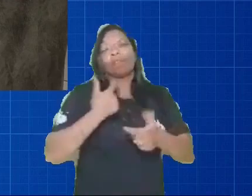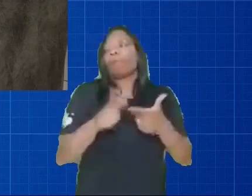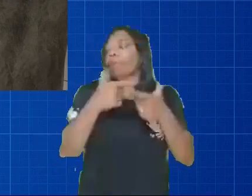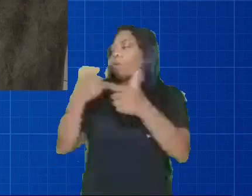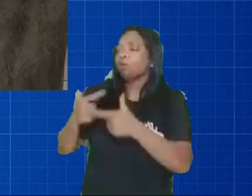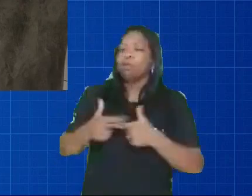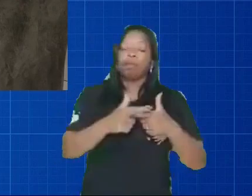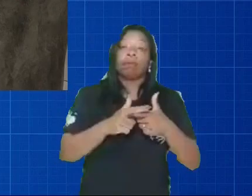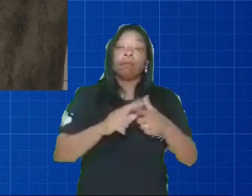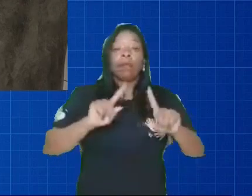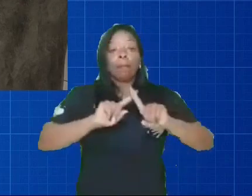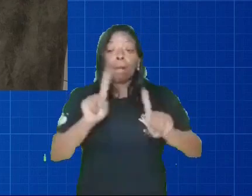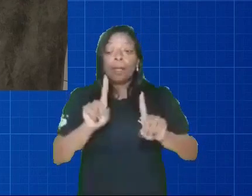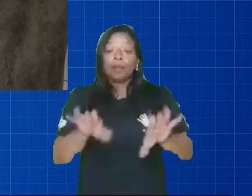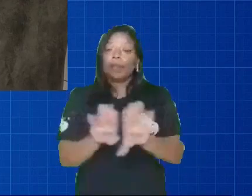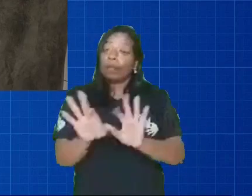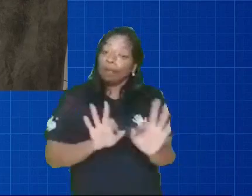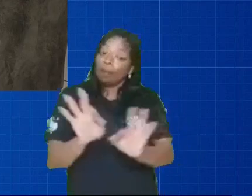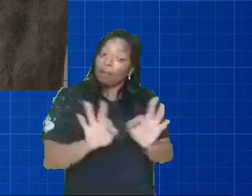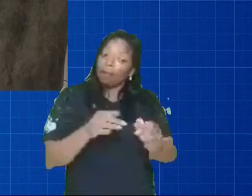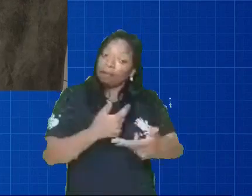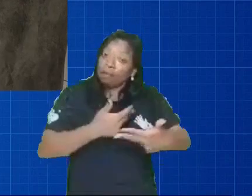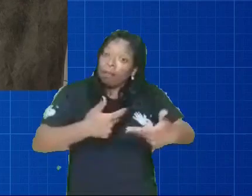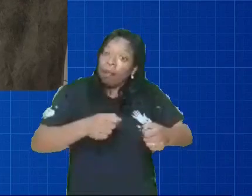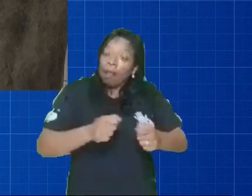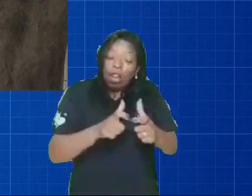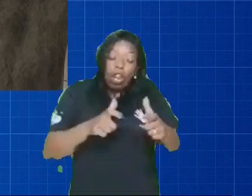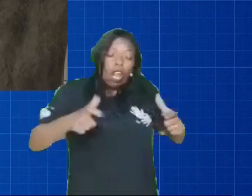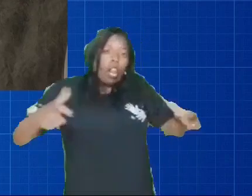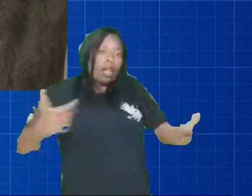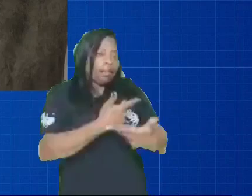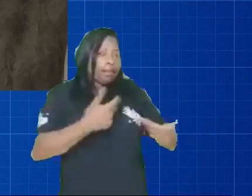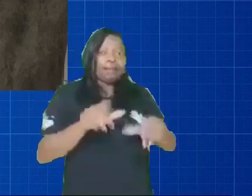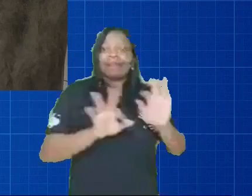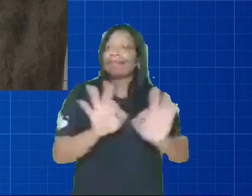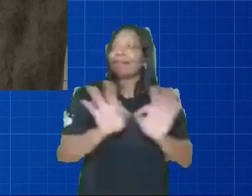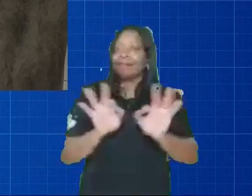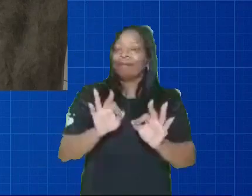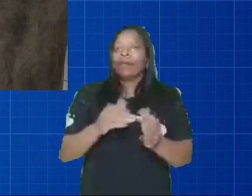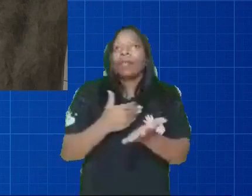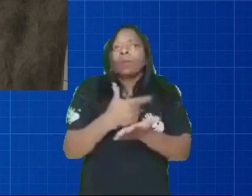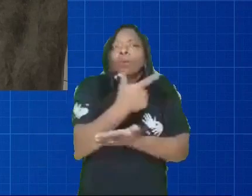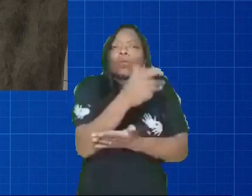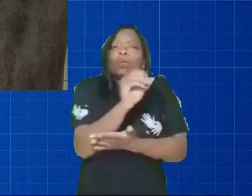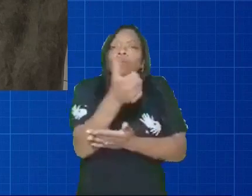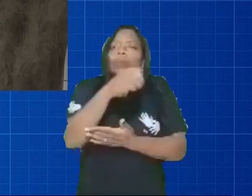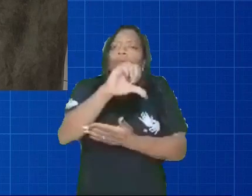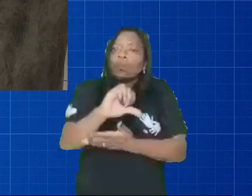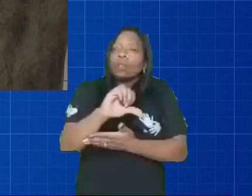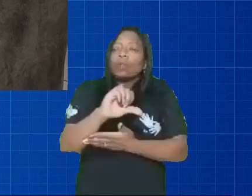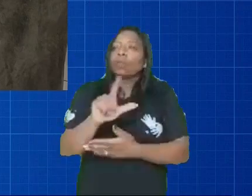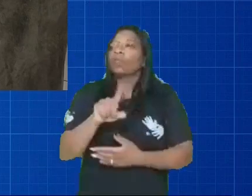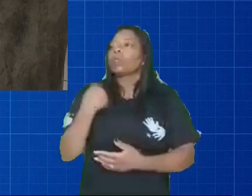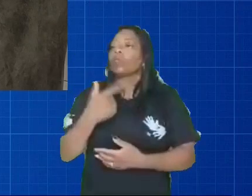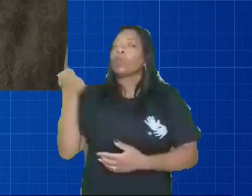mais, então esses projetos cresceram muito. E a partir então de 2019, a gente conseguiu, né, pessoas específicas para trabalhar a